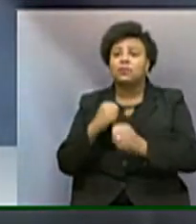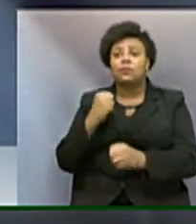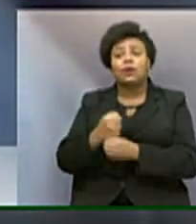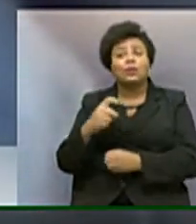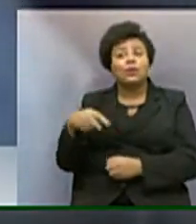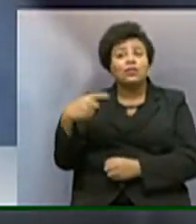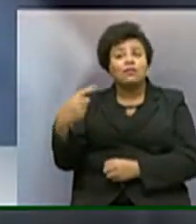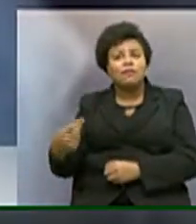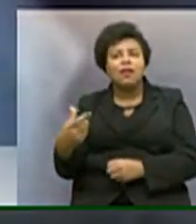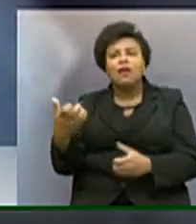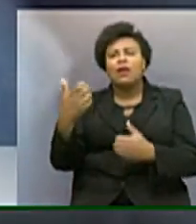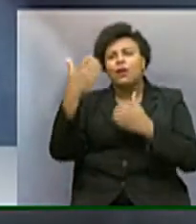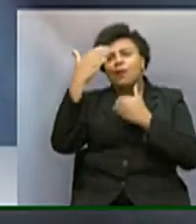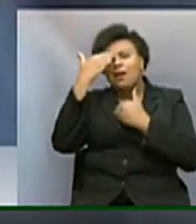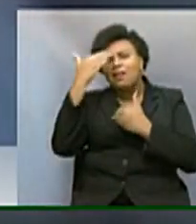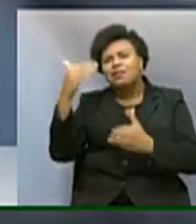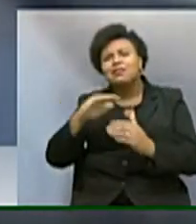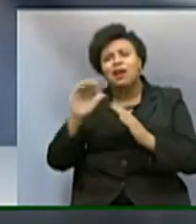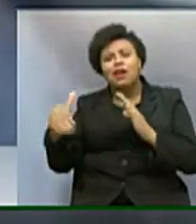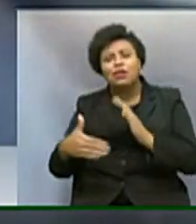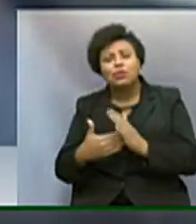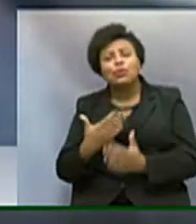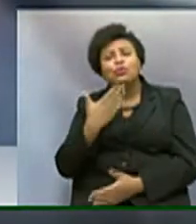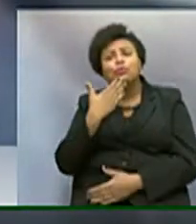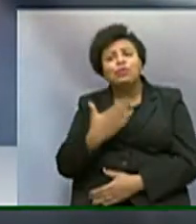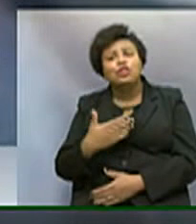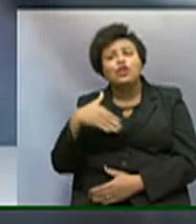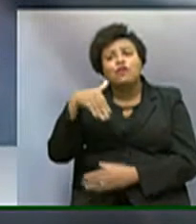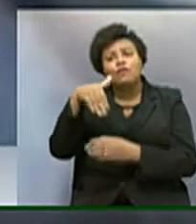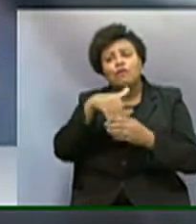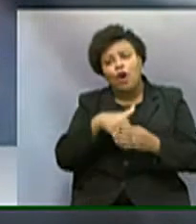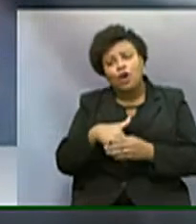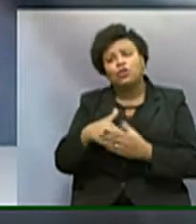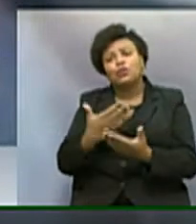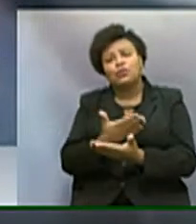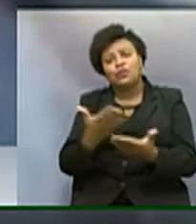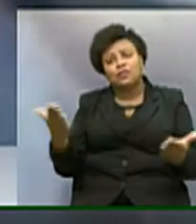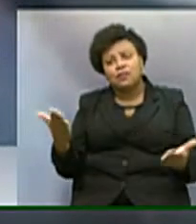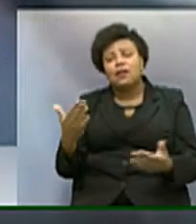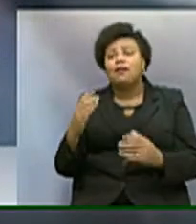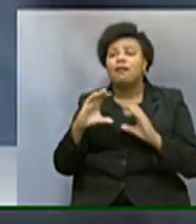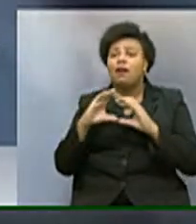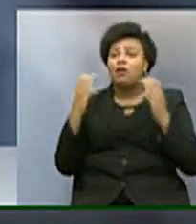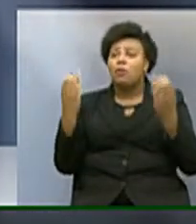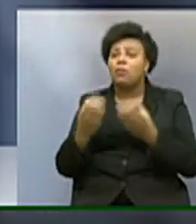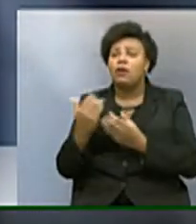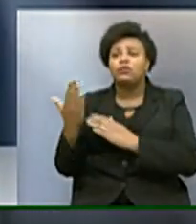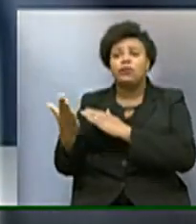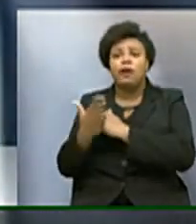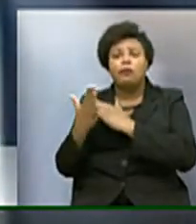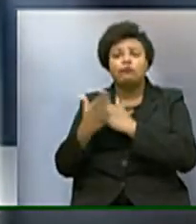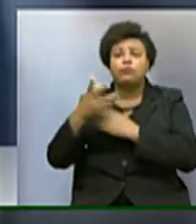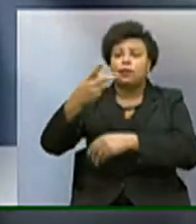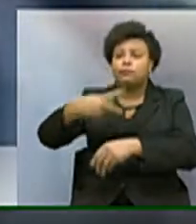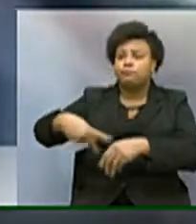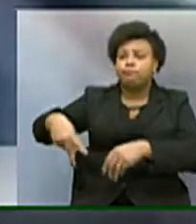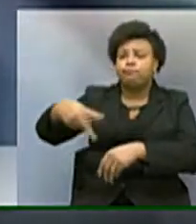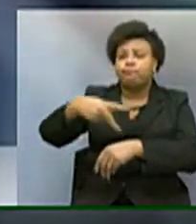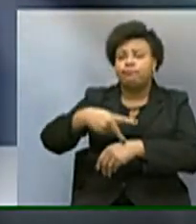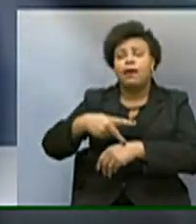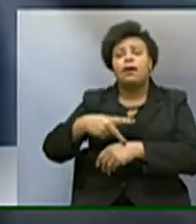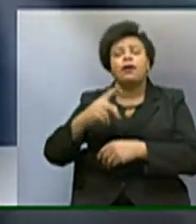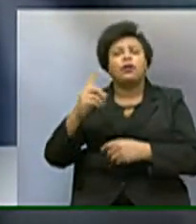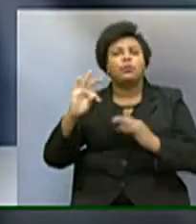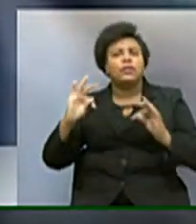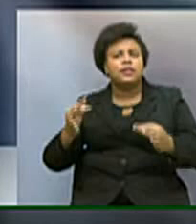eu quero aqui agradecer a todos, pedir o voto, claro, para que essa comunidade aqui muito tenha ajudado o nosso país aqui com a